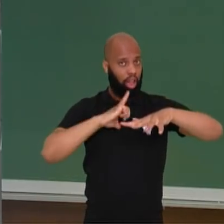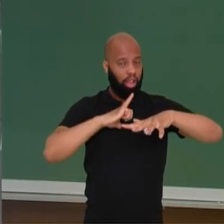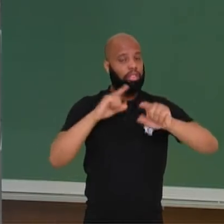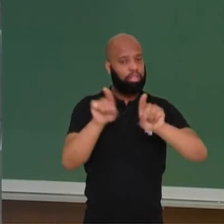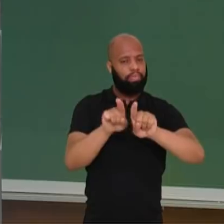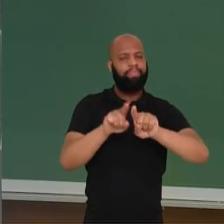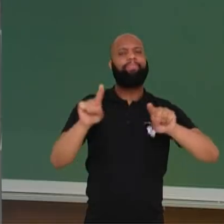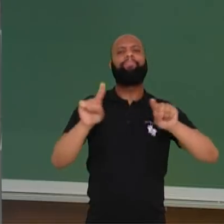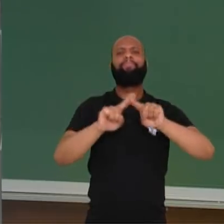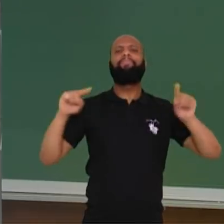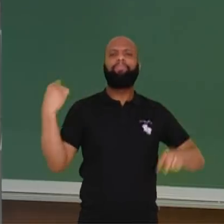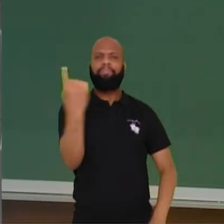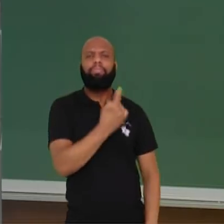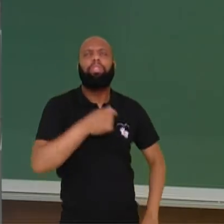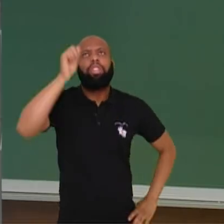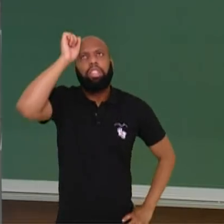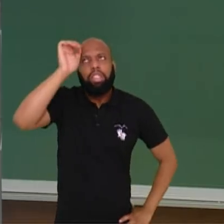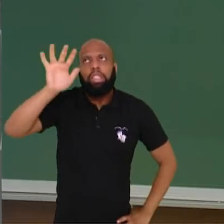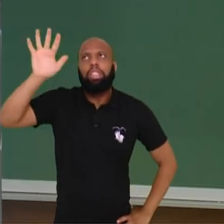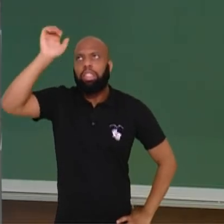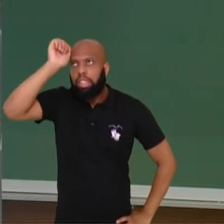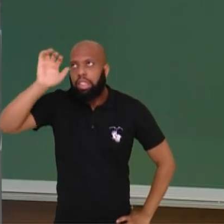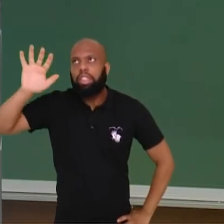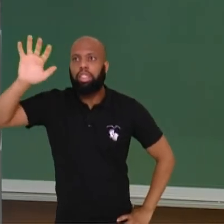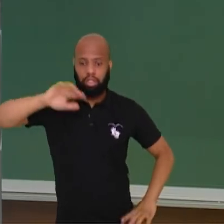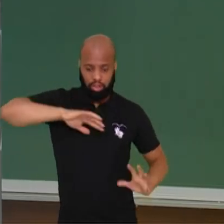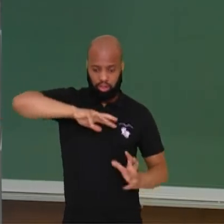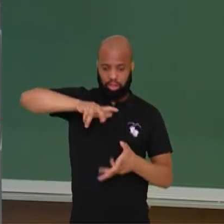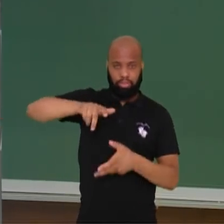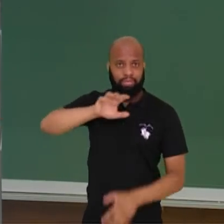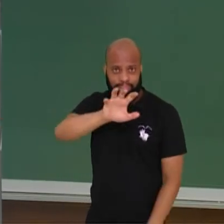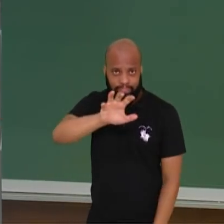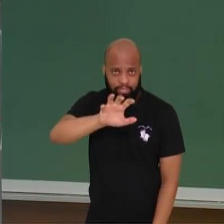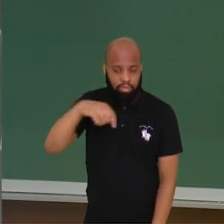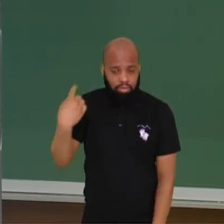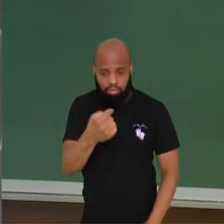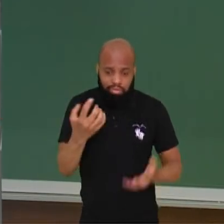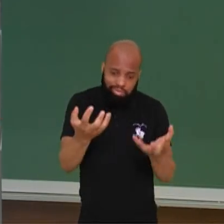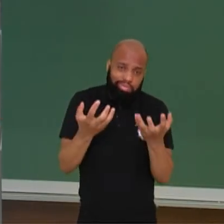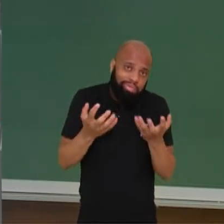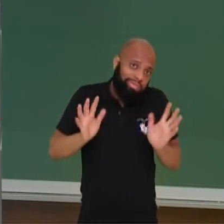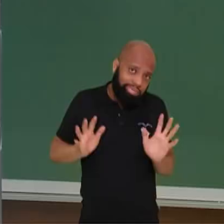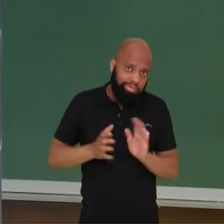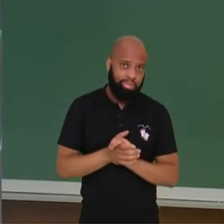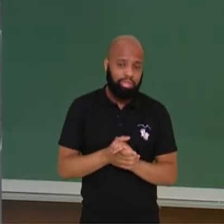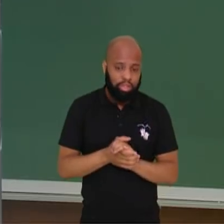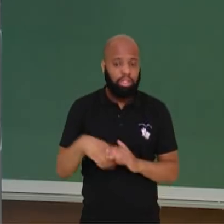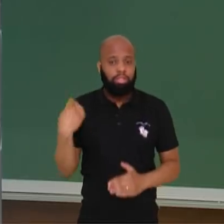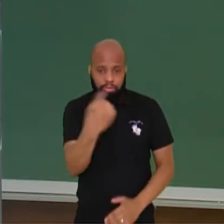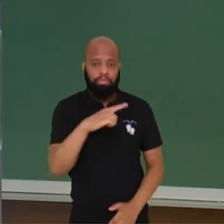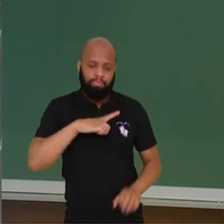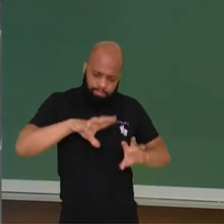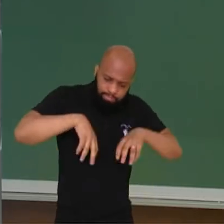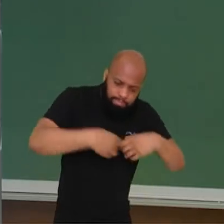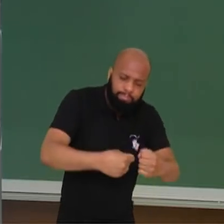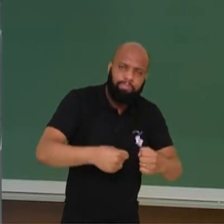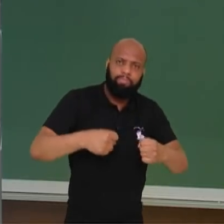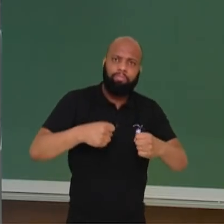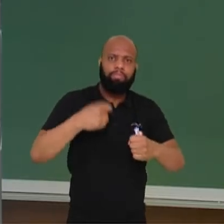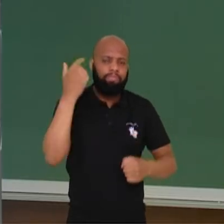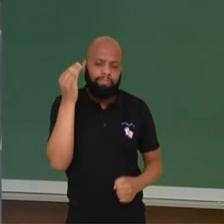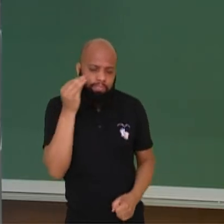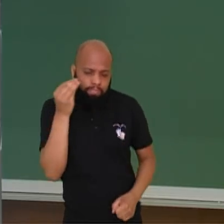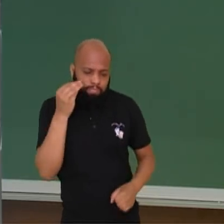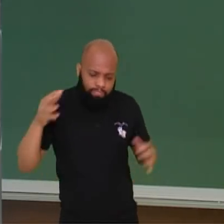Mas não adianta ficarmos imaginando que o mundo é aquilo que gostaríamos que ele fosse. Nós precisamos trabalhar para que ele se torne aquilo